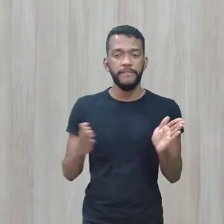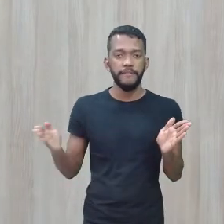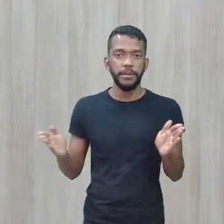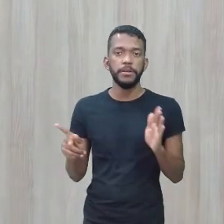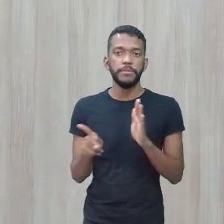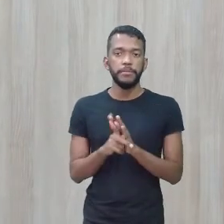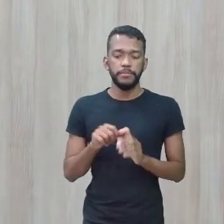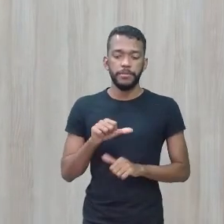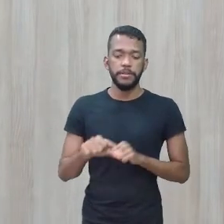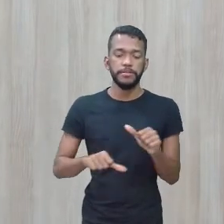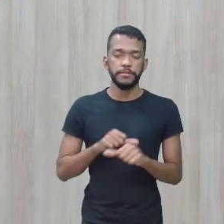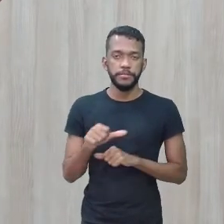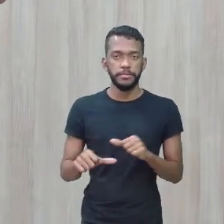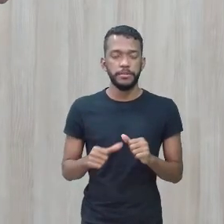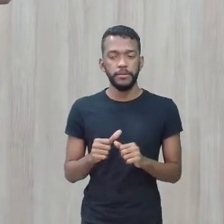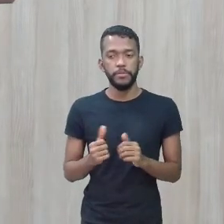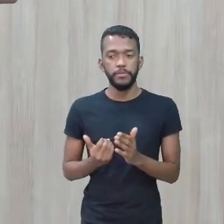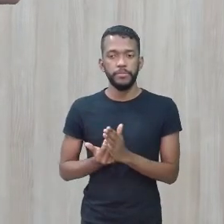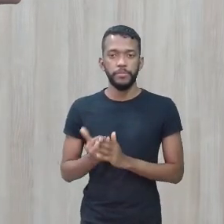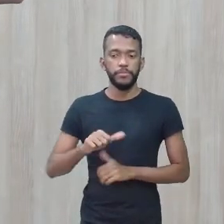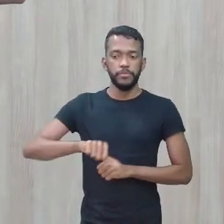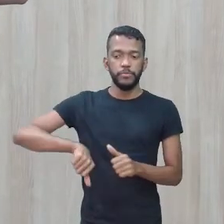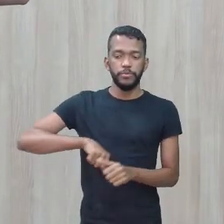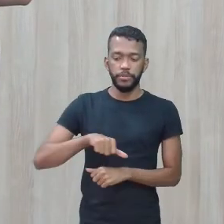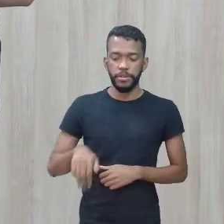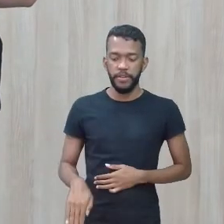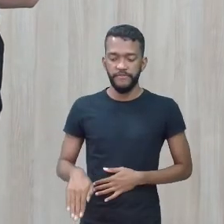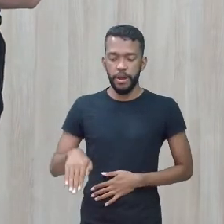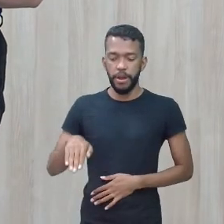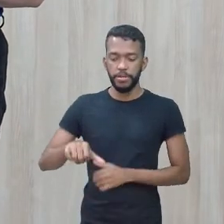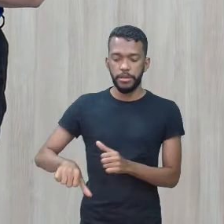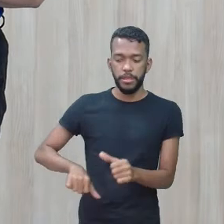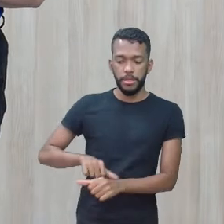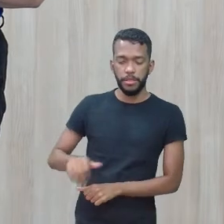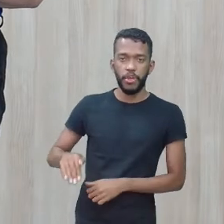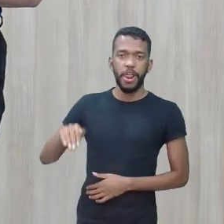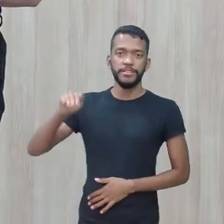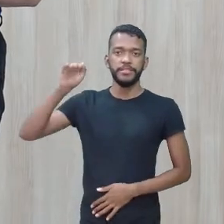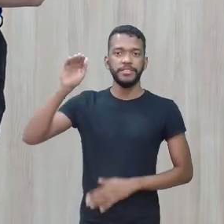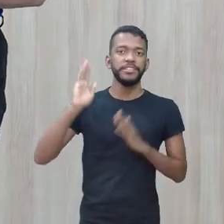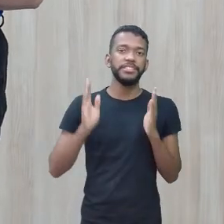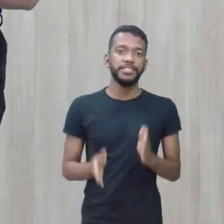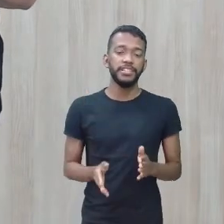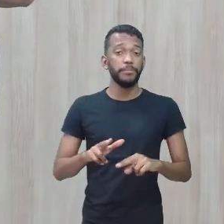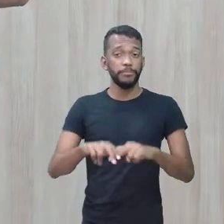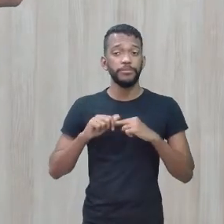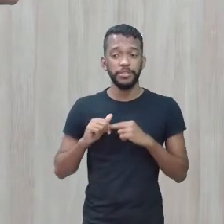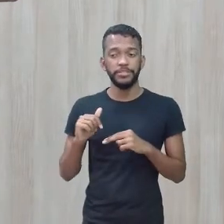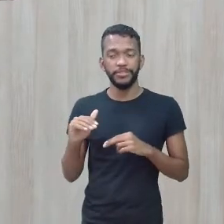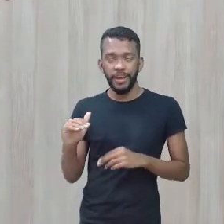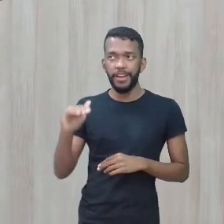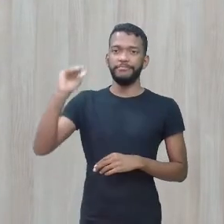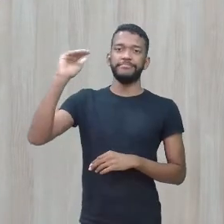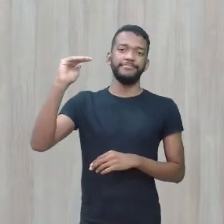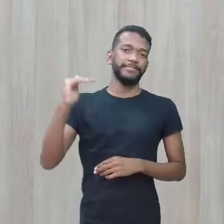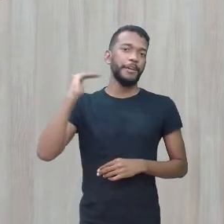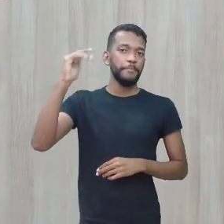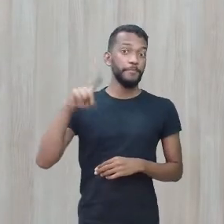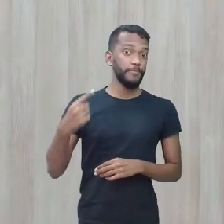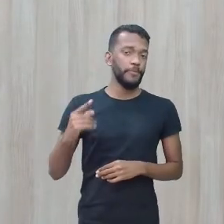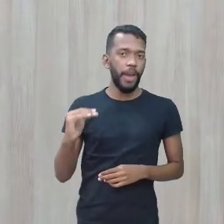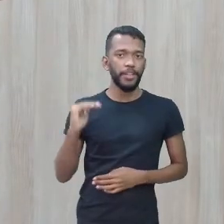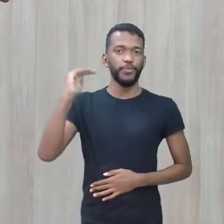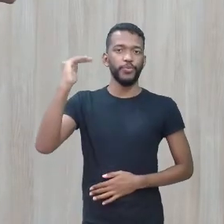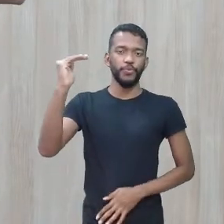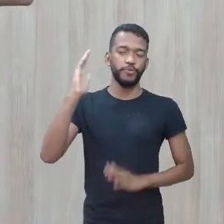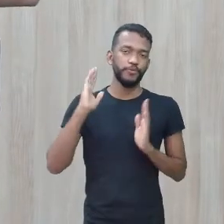transição, de mudança de infância para adolescência e, em seguida, idade adulta. Então, esses